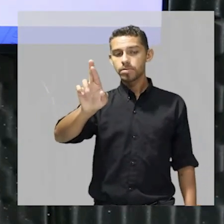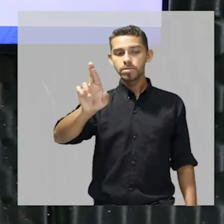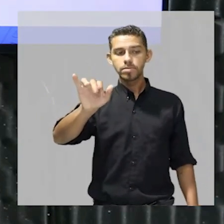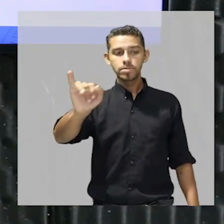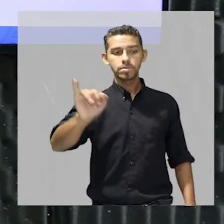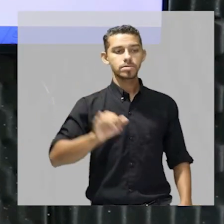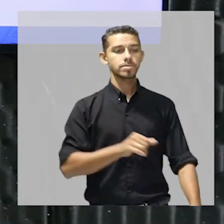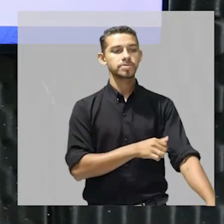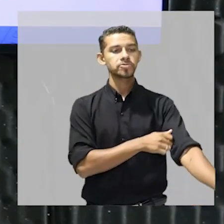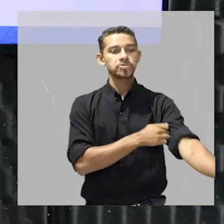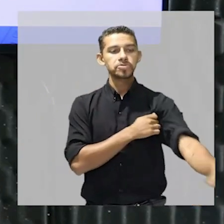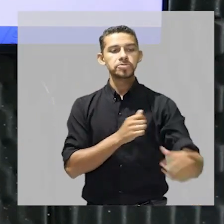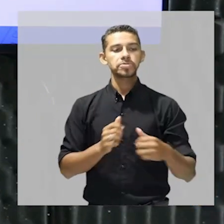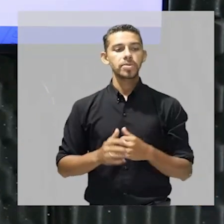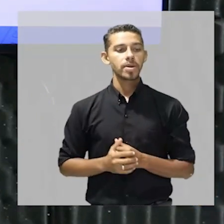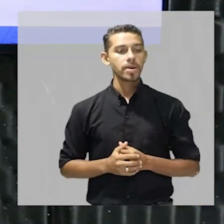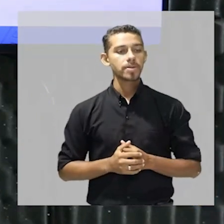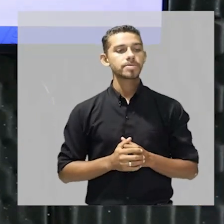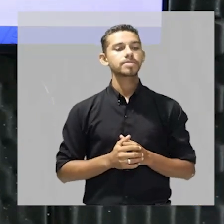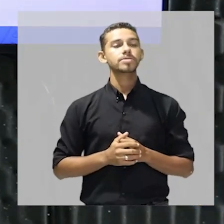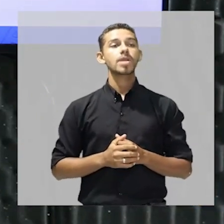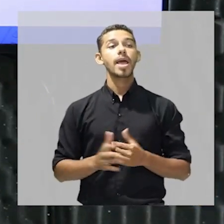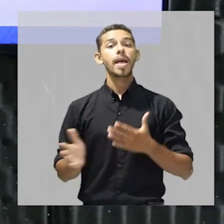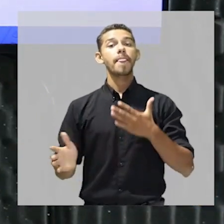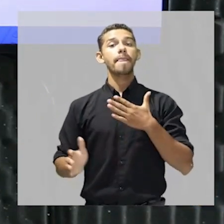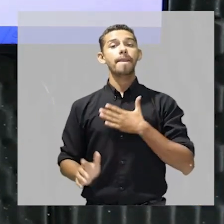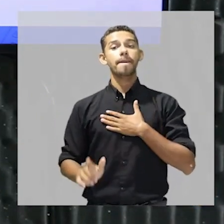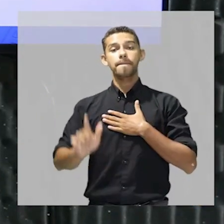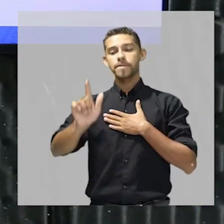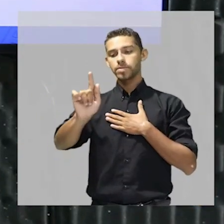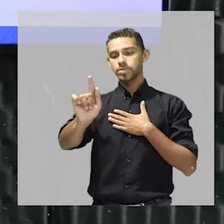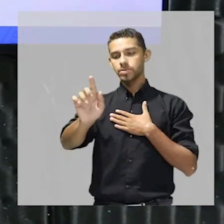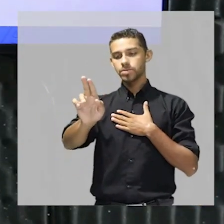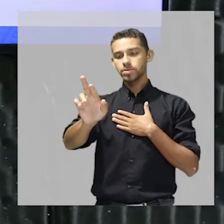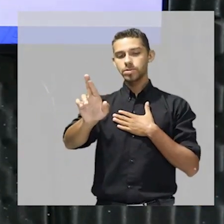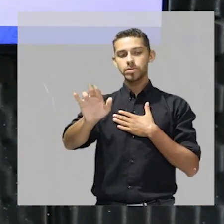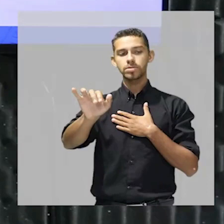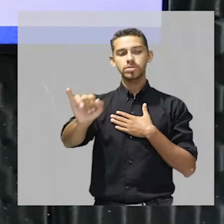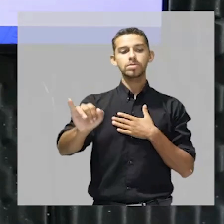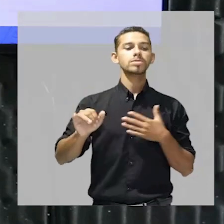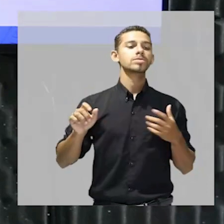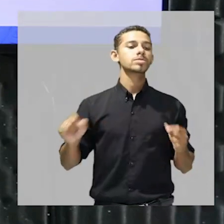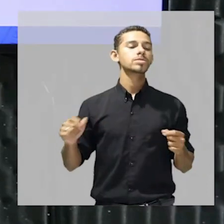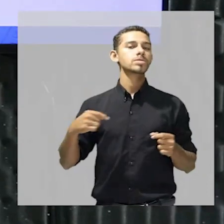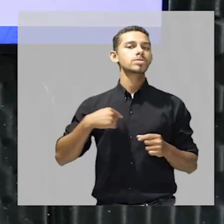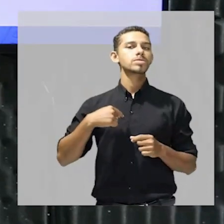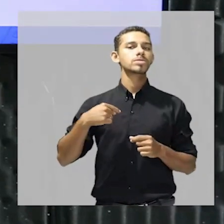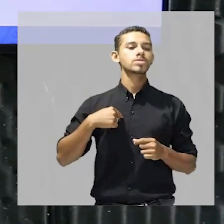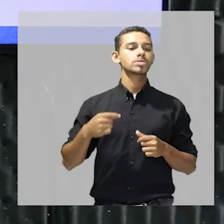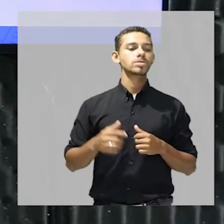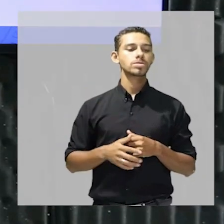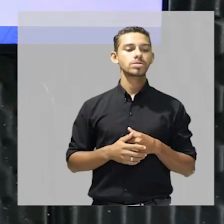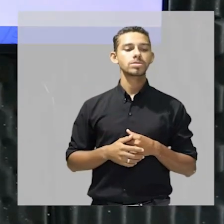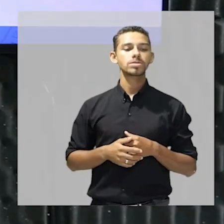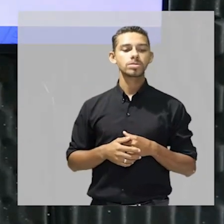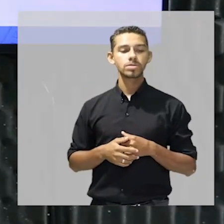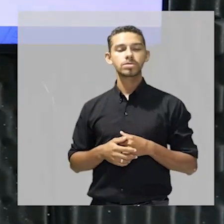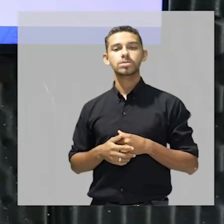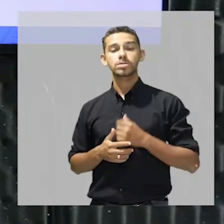Guri Quando eu digo é o meu guri eu estou no caso eu poético